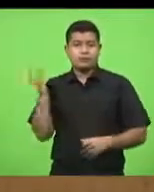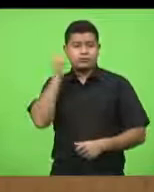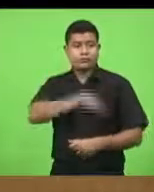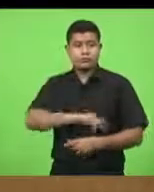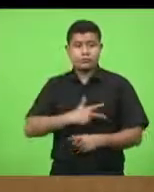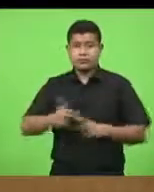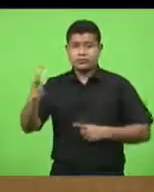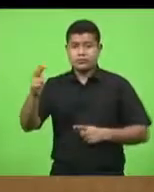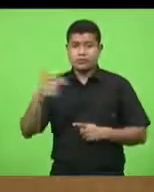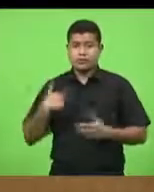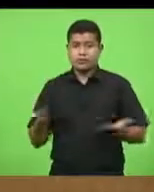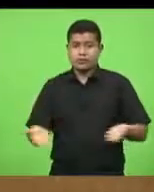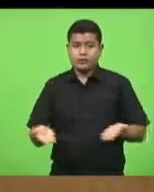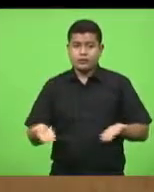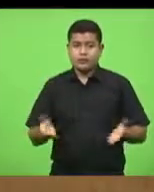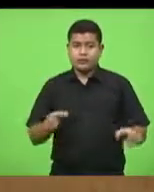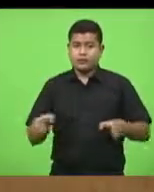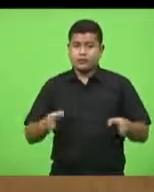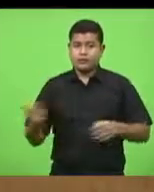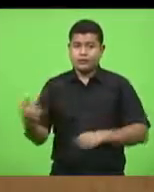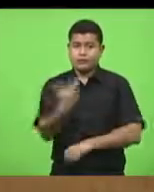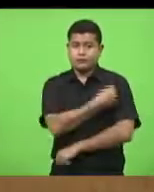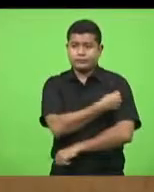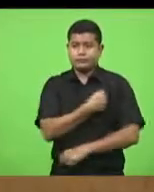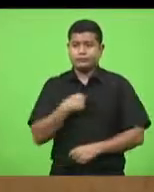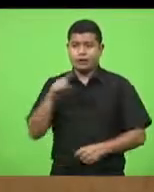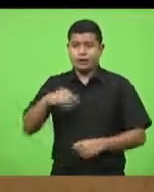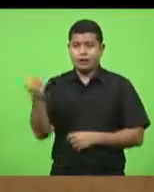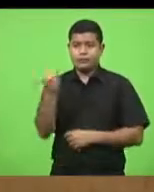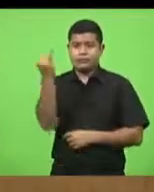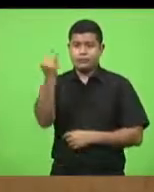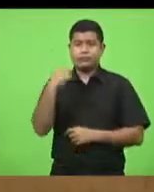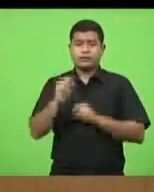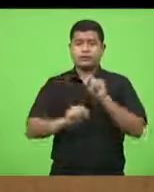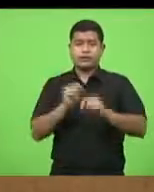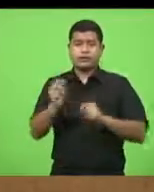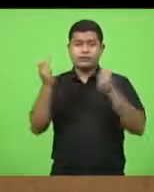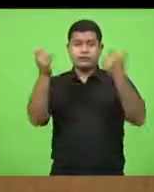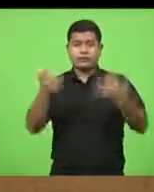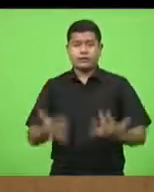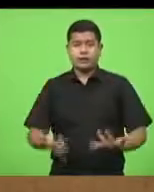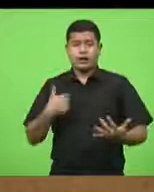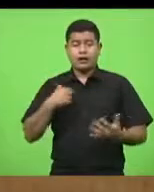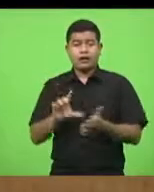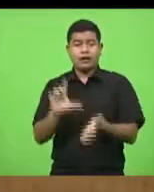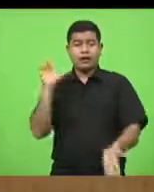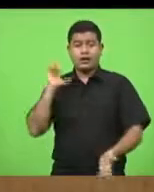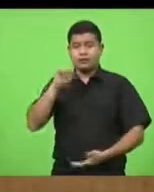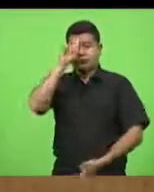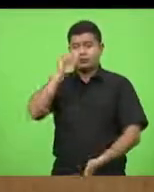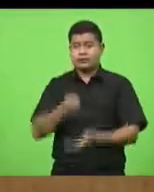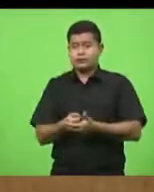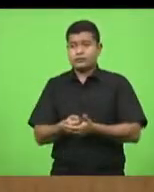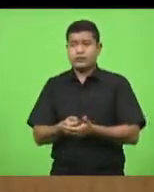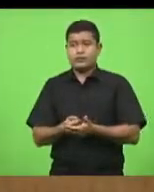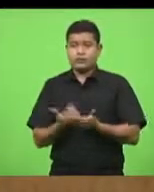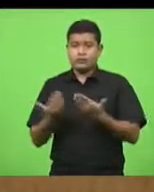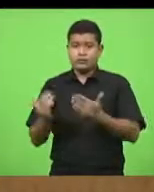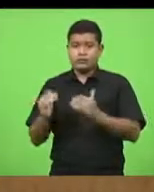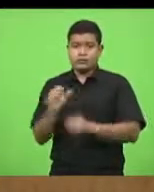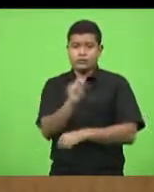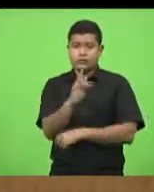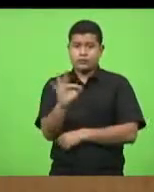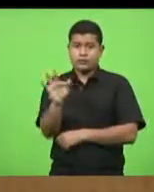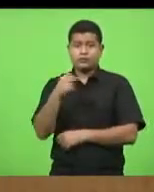vacinas. É importante dizer que, antes mesmo da decisão do Supremo, eu já tinha entendimento que os estados